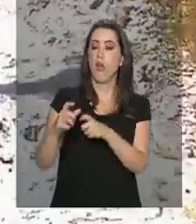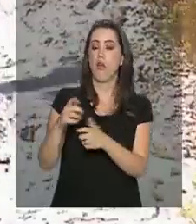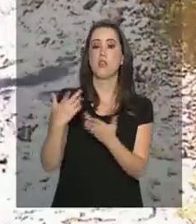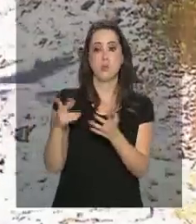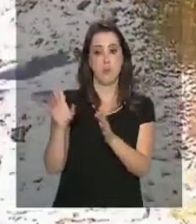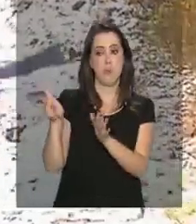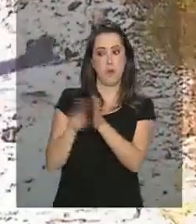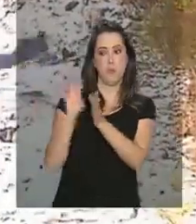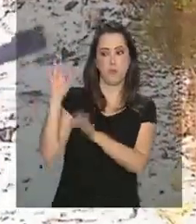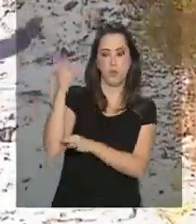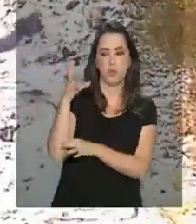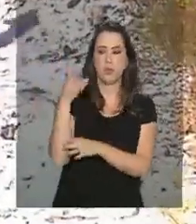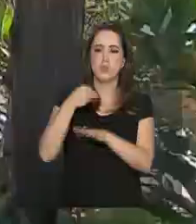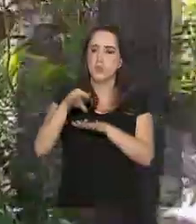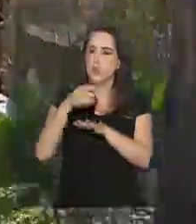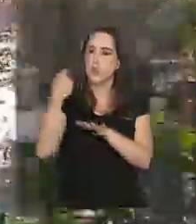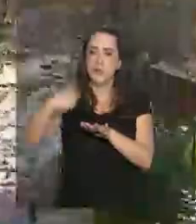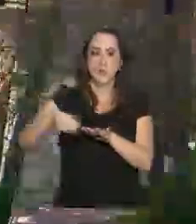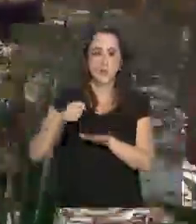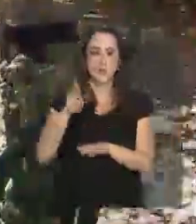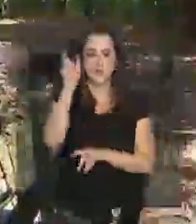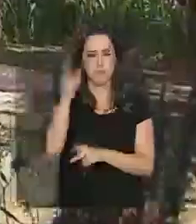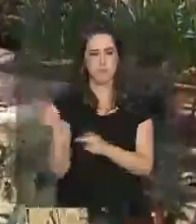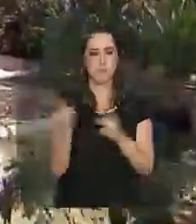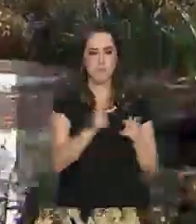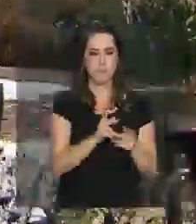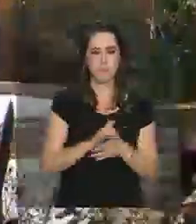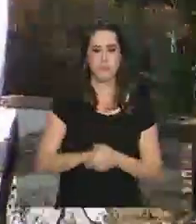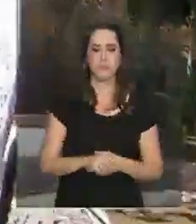tem todas as informações necessárias ao visitante